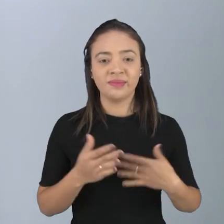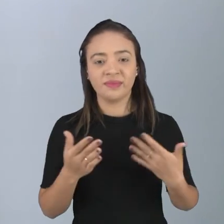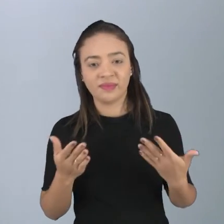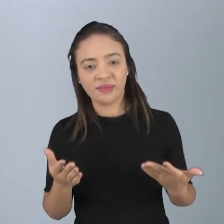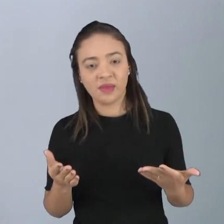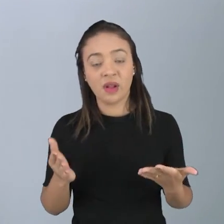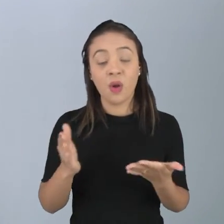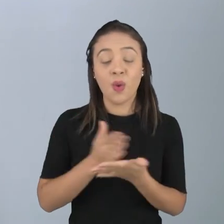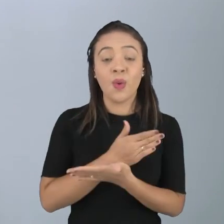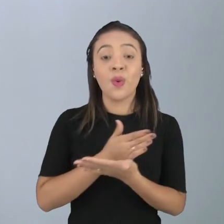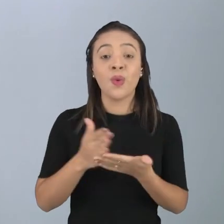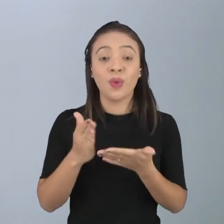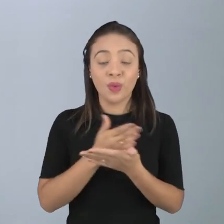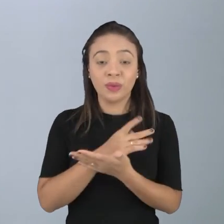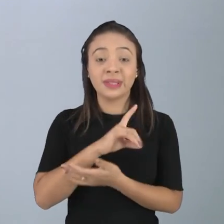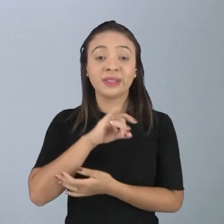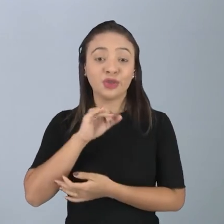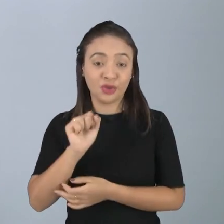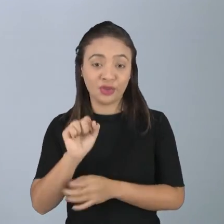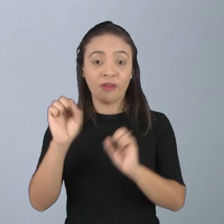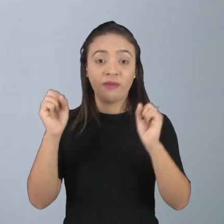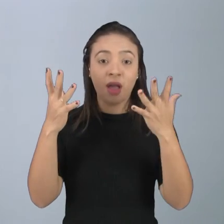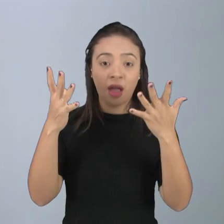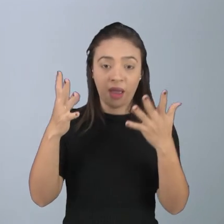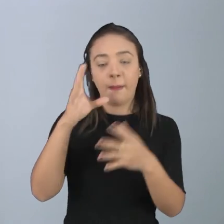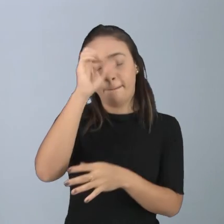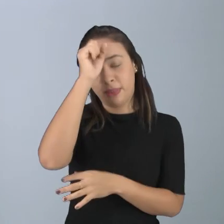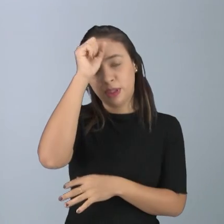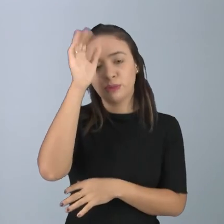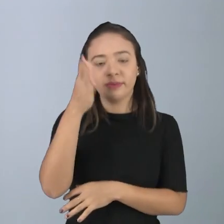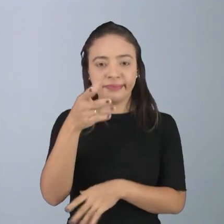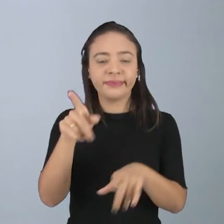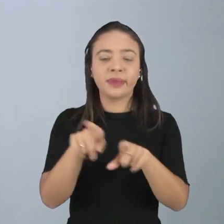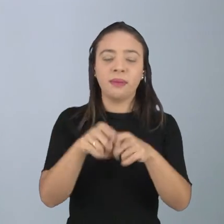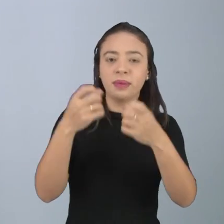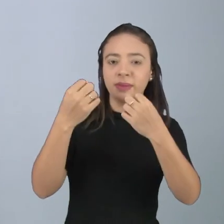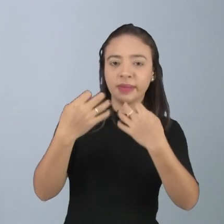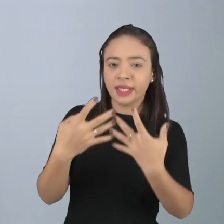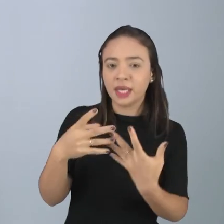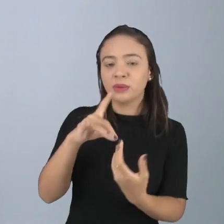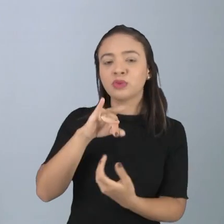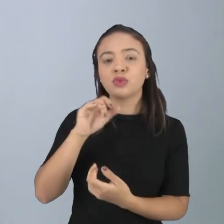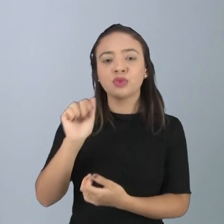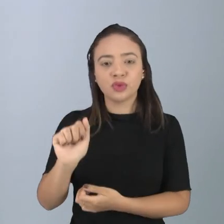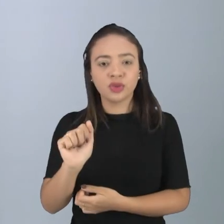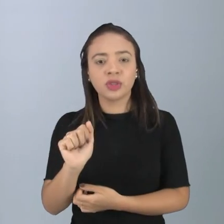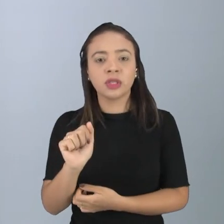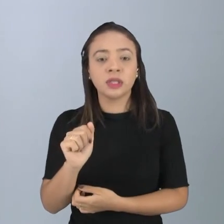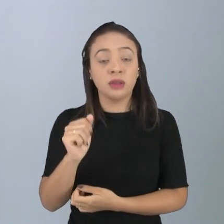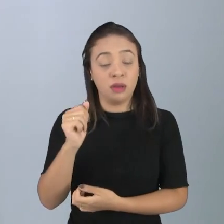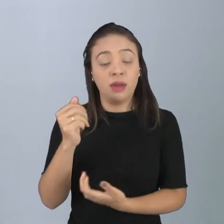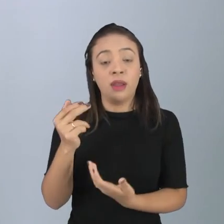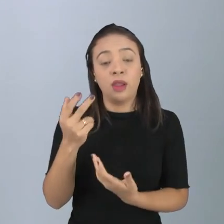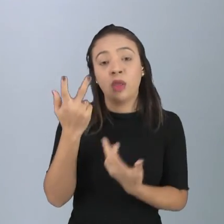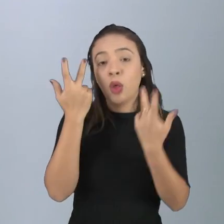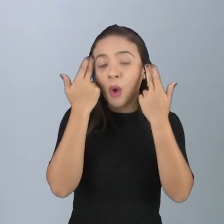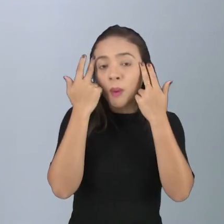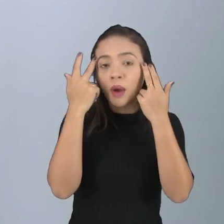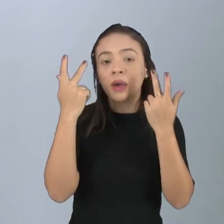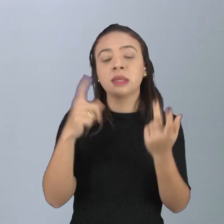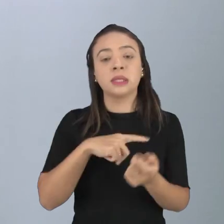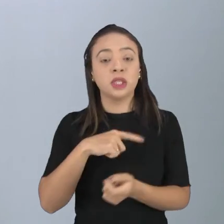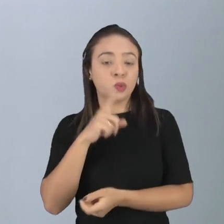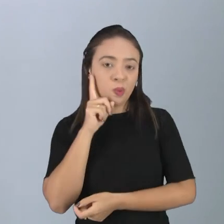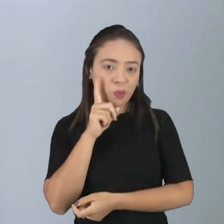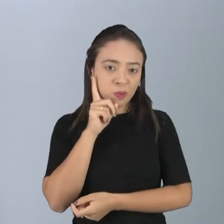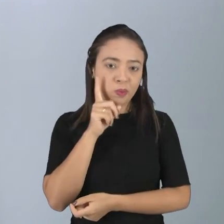apenas algumas das datas comemorativas que nós aprendemos, né? A gente falou um pouquinho sobre as datas que são mais comuns celebradas nos Estados